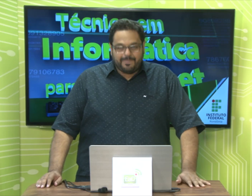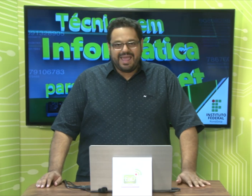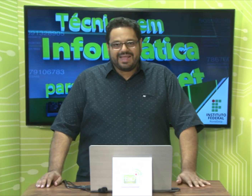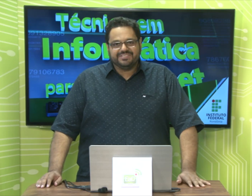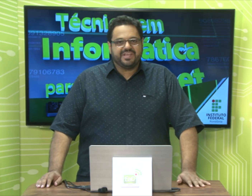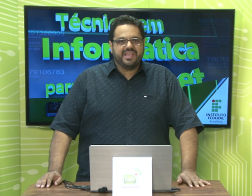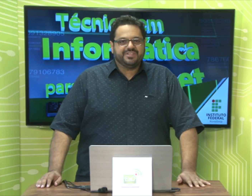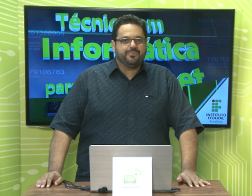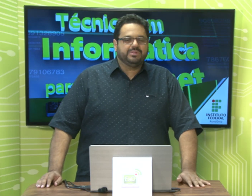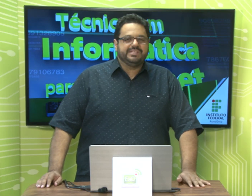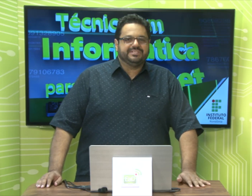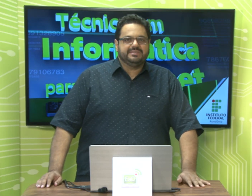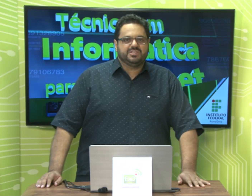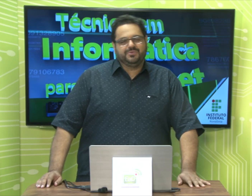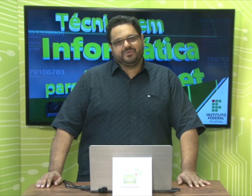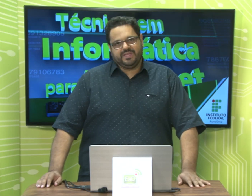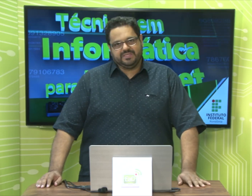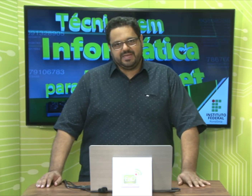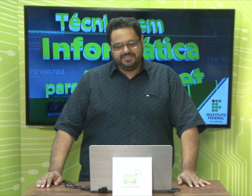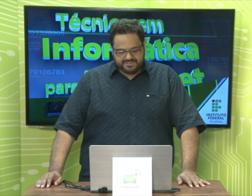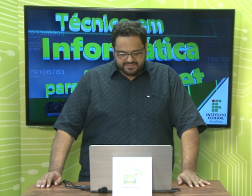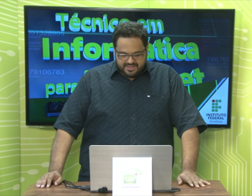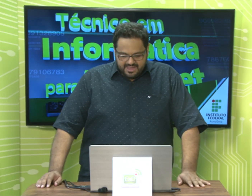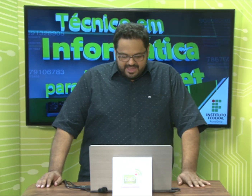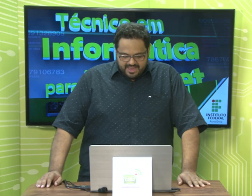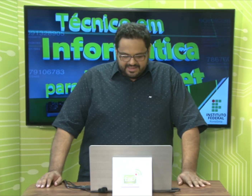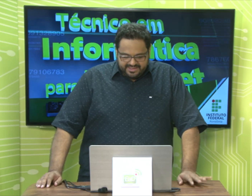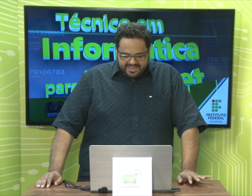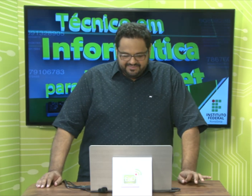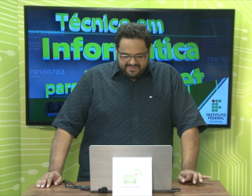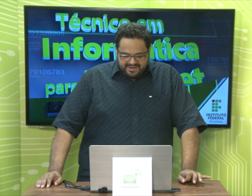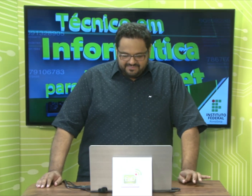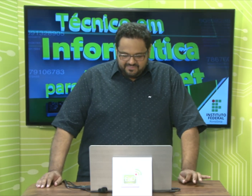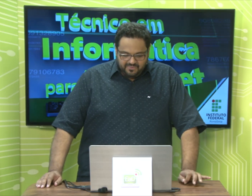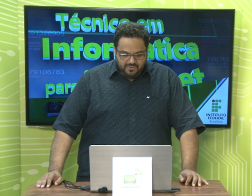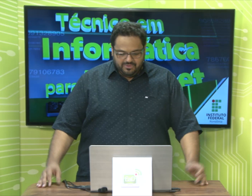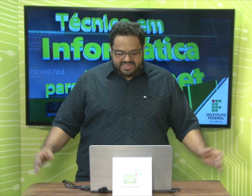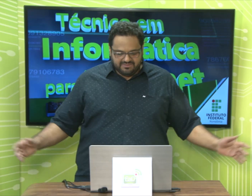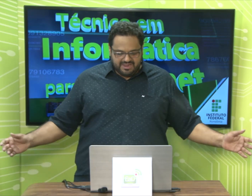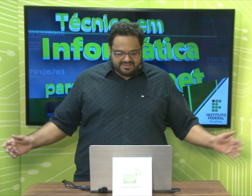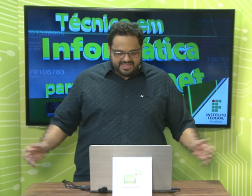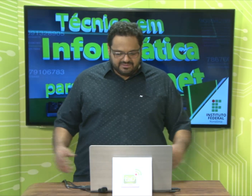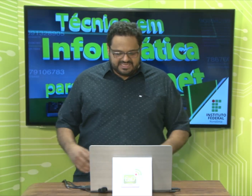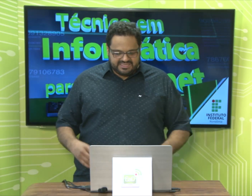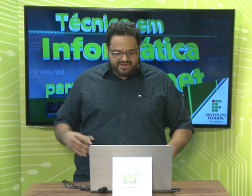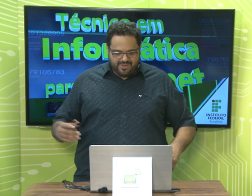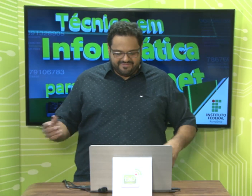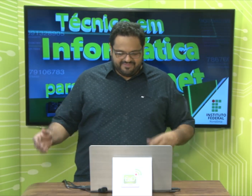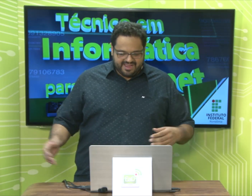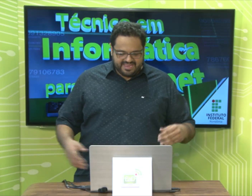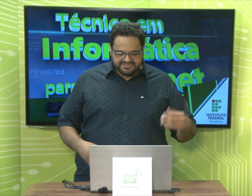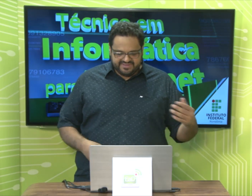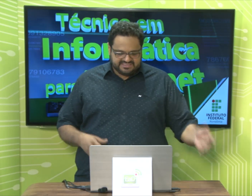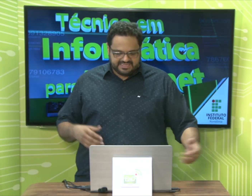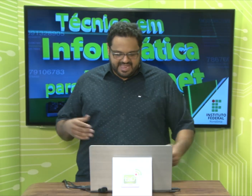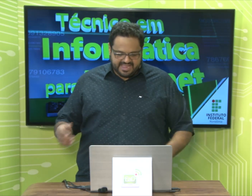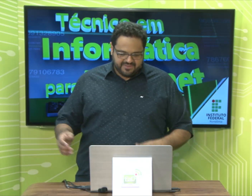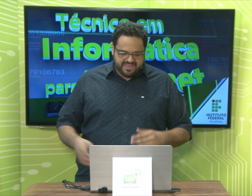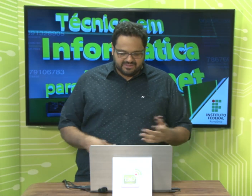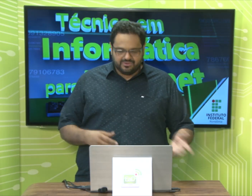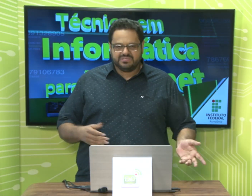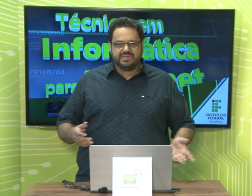Agora, placa de rede é importantíssimo isso aí, tá, gente? Aqui ele fala, eu não entendo nada, Intel Centrino Wi-Fi